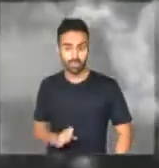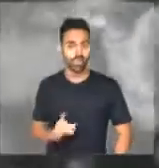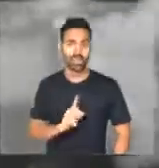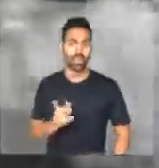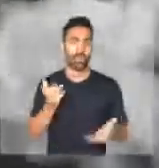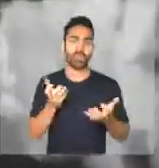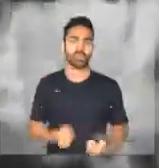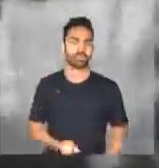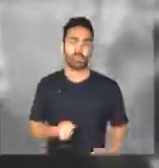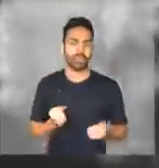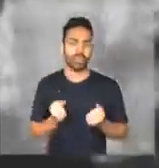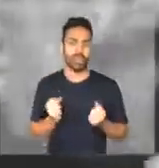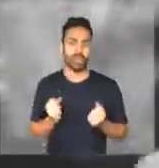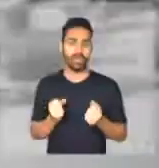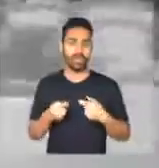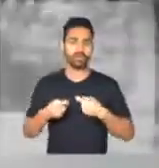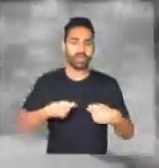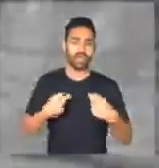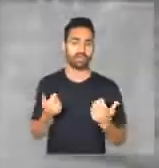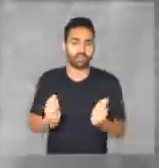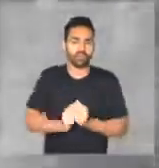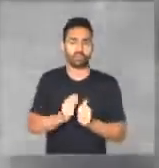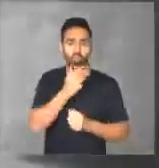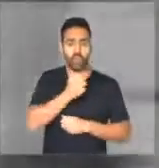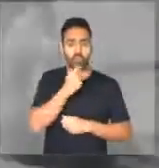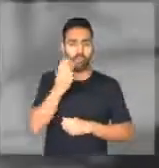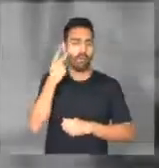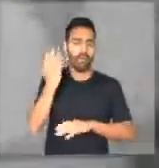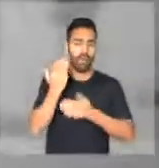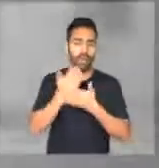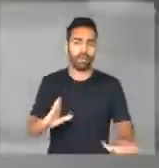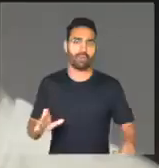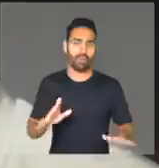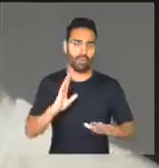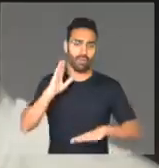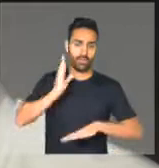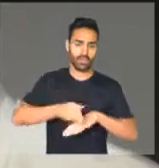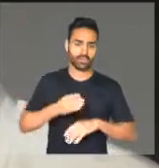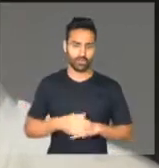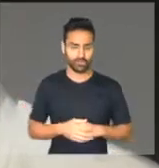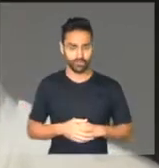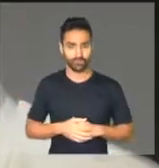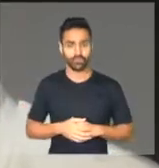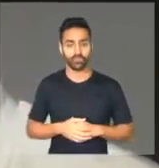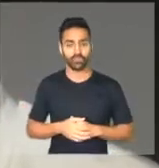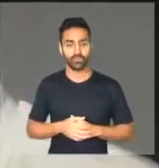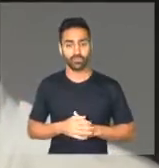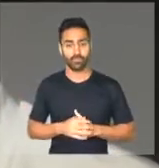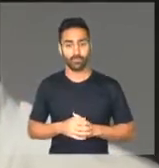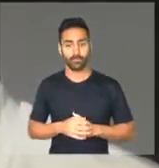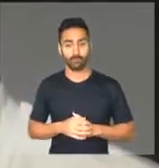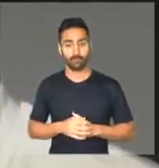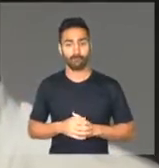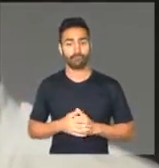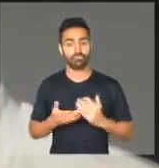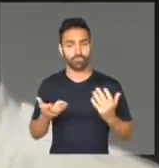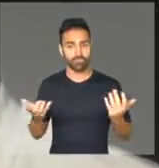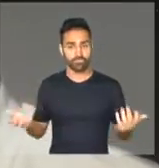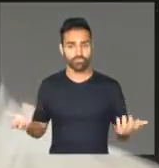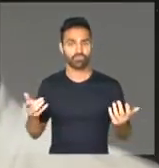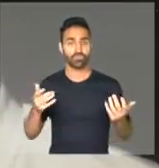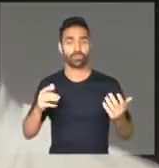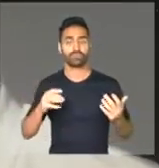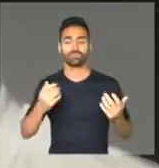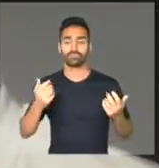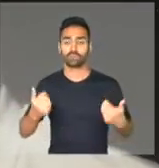se relacionar com os militares para dar um fim à repressão. Esse boicote pode passar também, sempre falando de